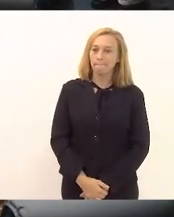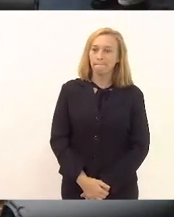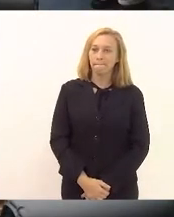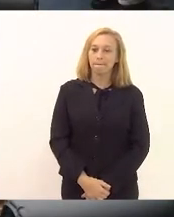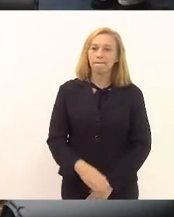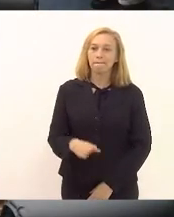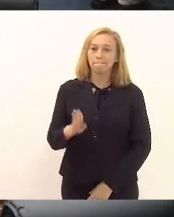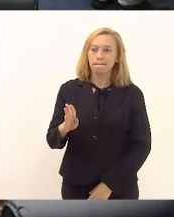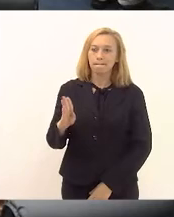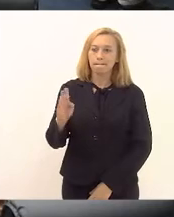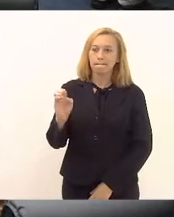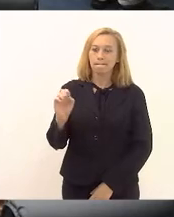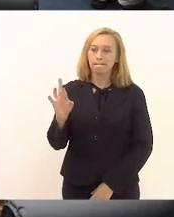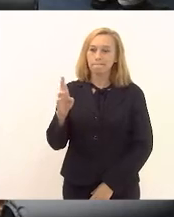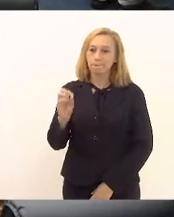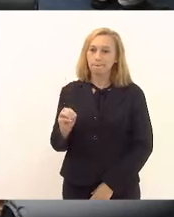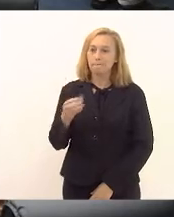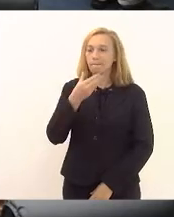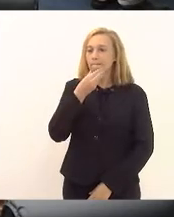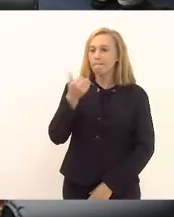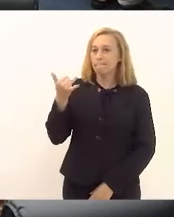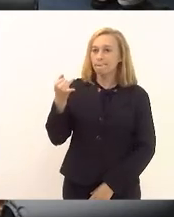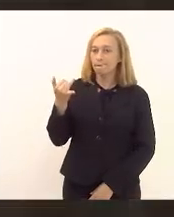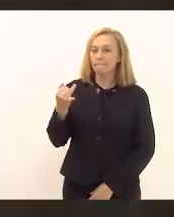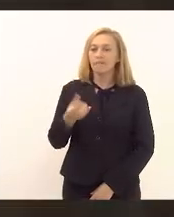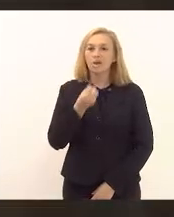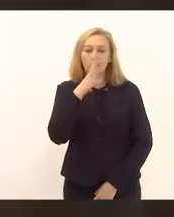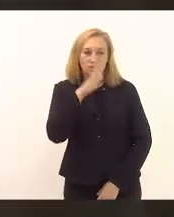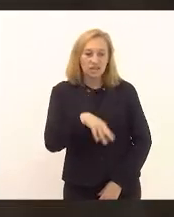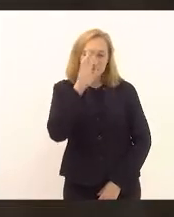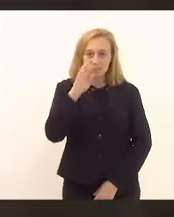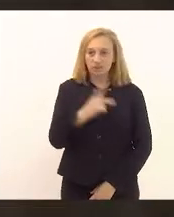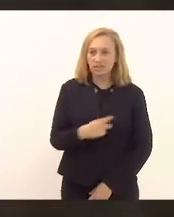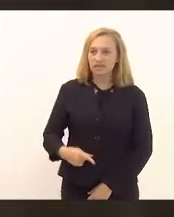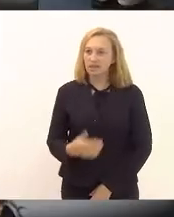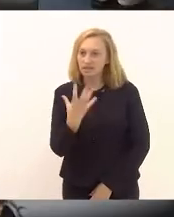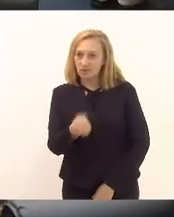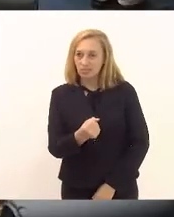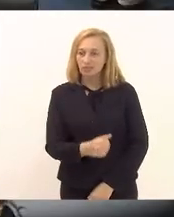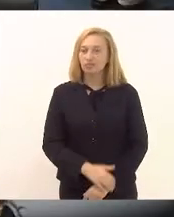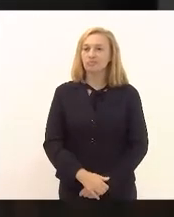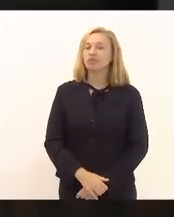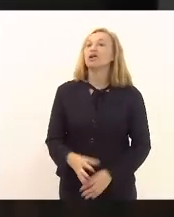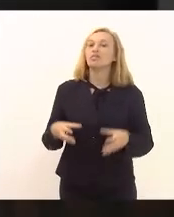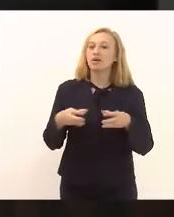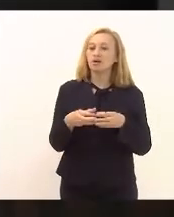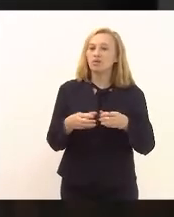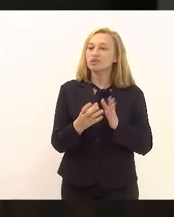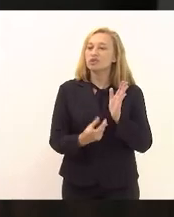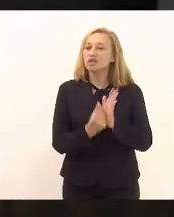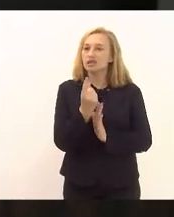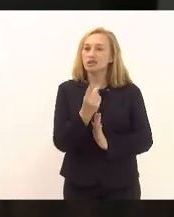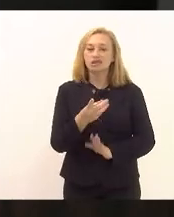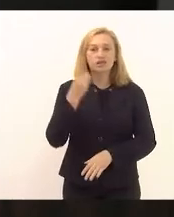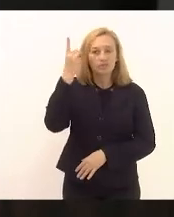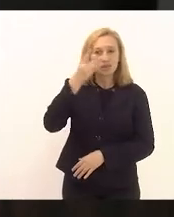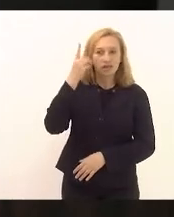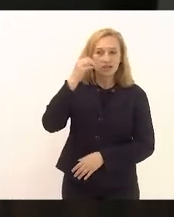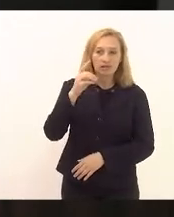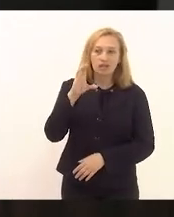O homem da caneta. Boa tarde, presidente. Favorável. Pela Comissão de Orçamento, deputado